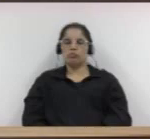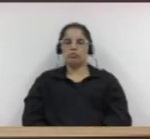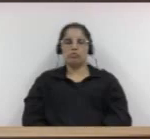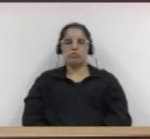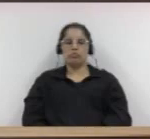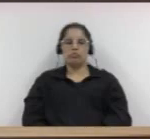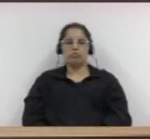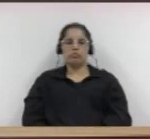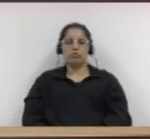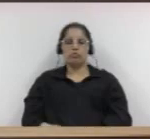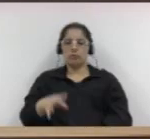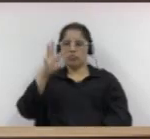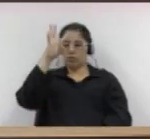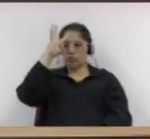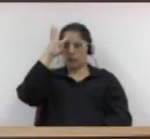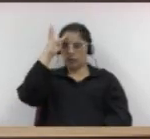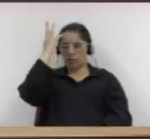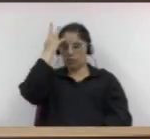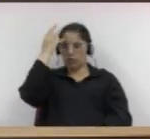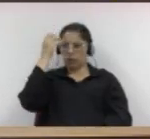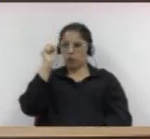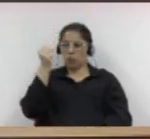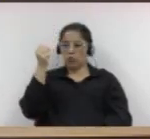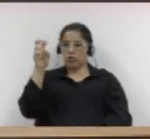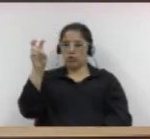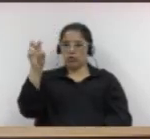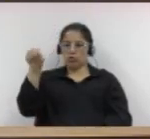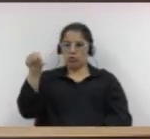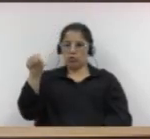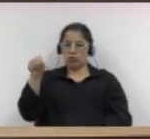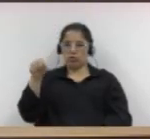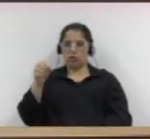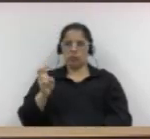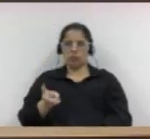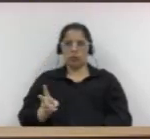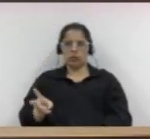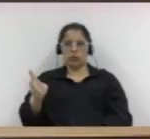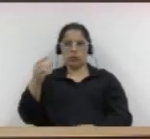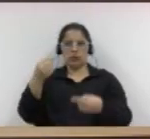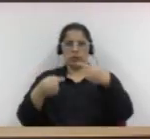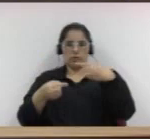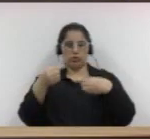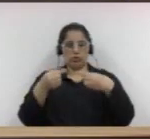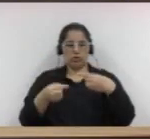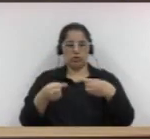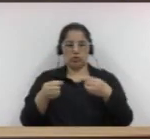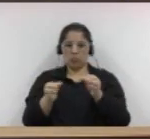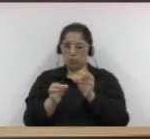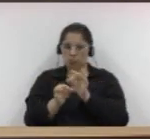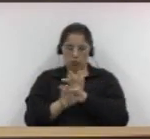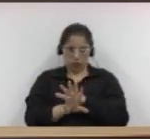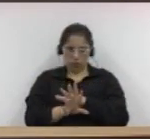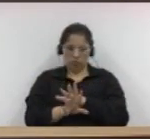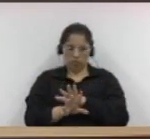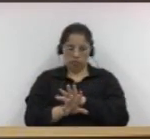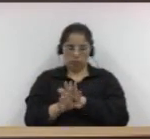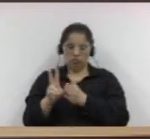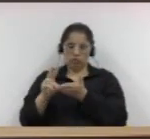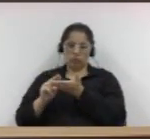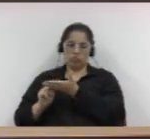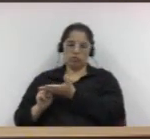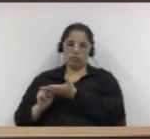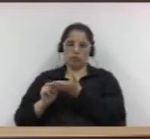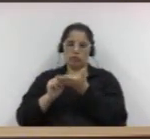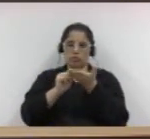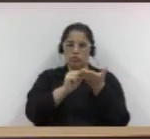Requerimento 859, continua em discussão. Não havendo mais quem queira discutir, encaminho